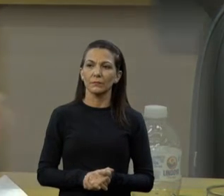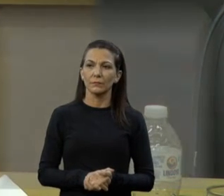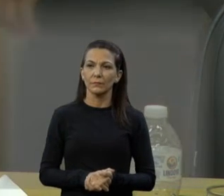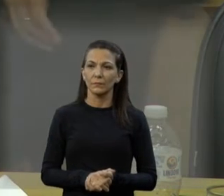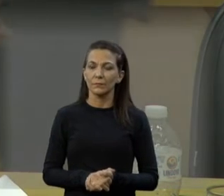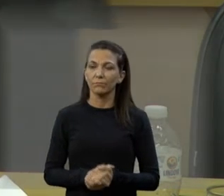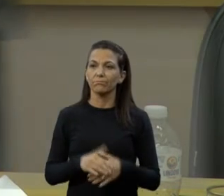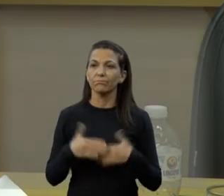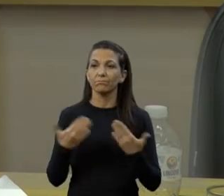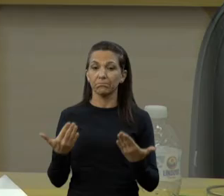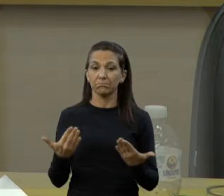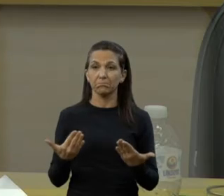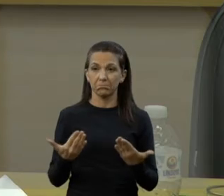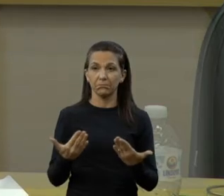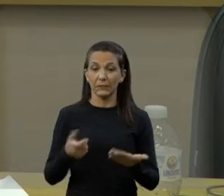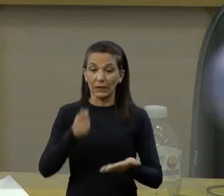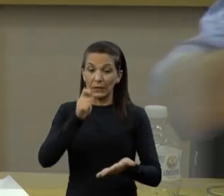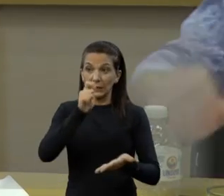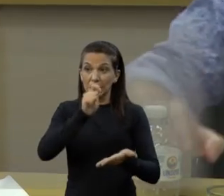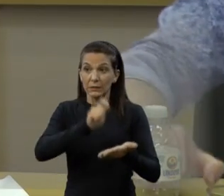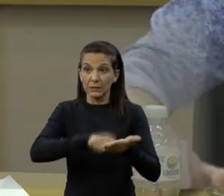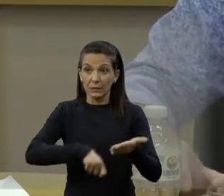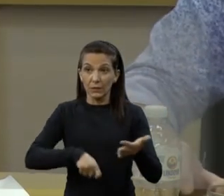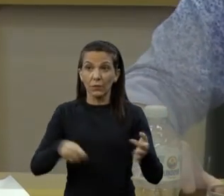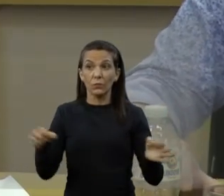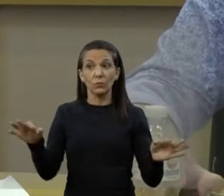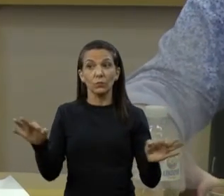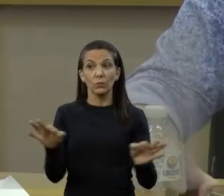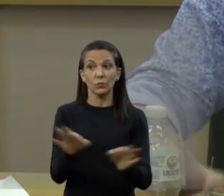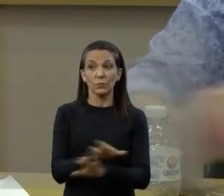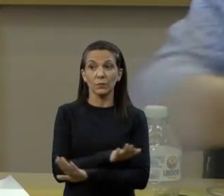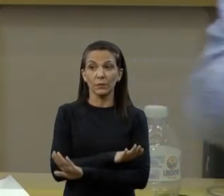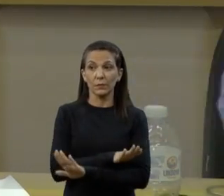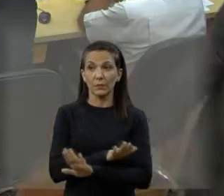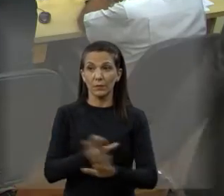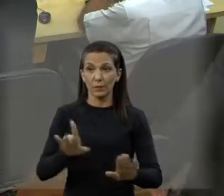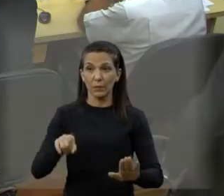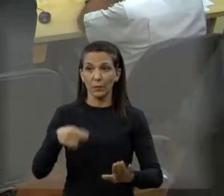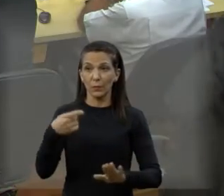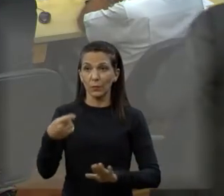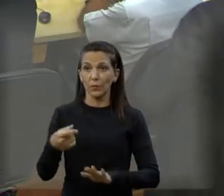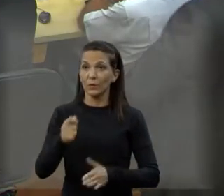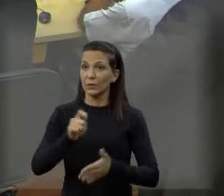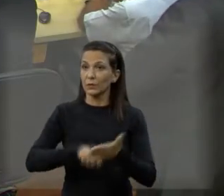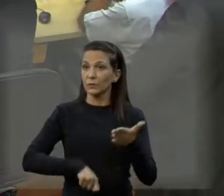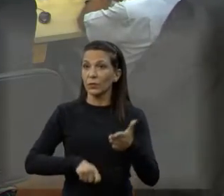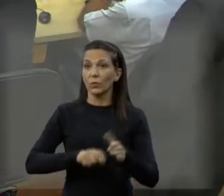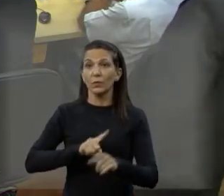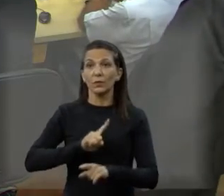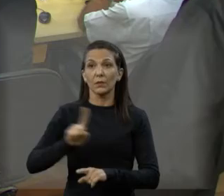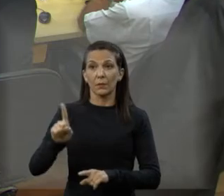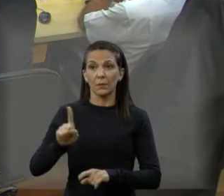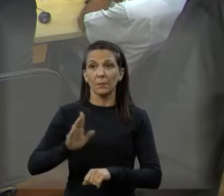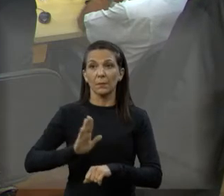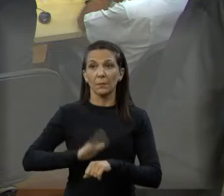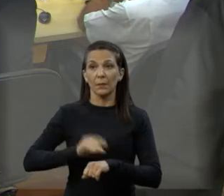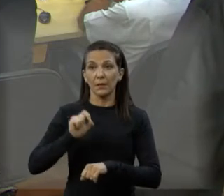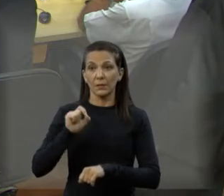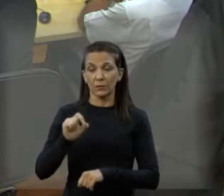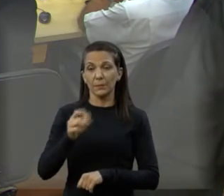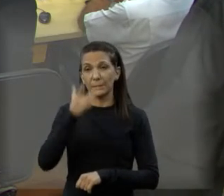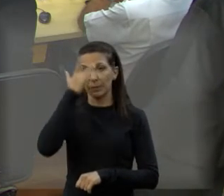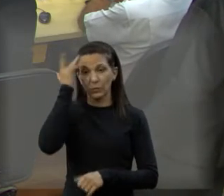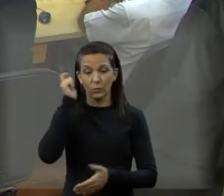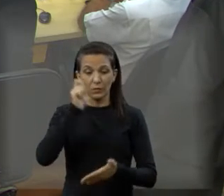e olha eu vou encerrar a inscrição e não vou autorizar mais inscrições estão quem